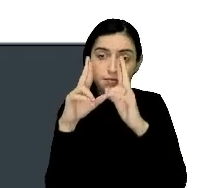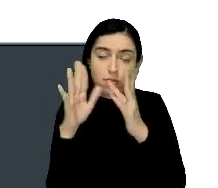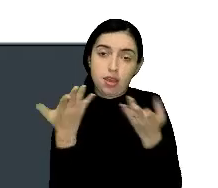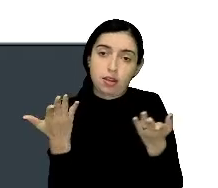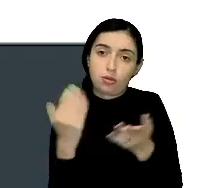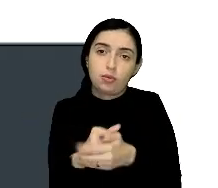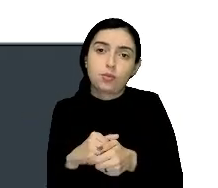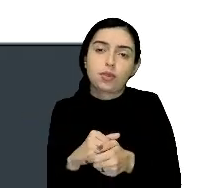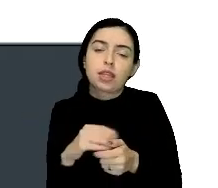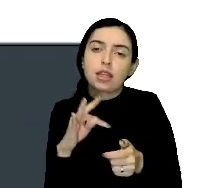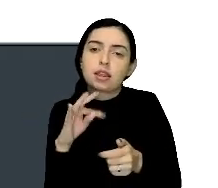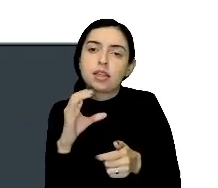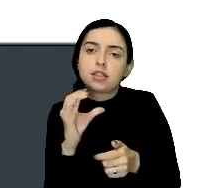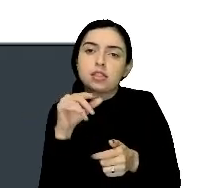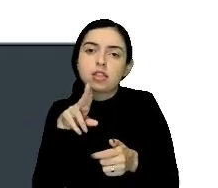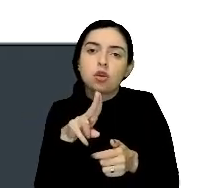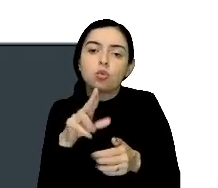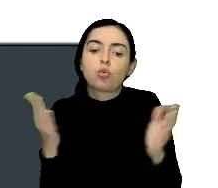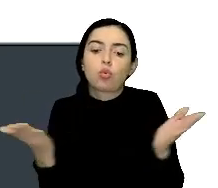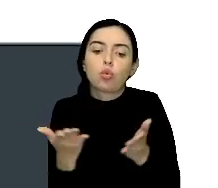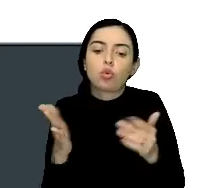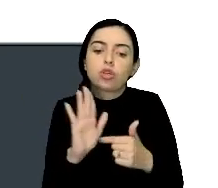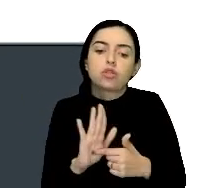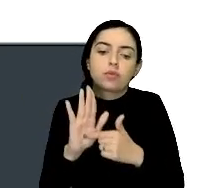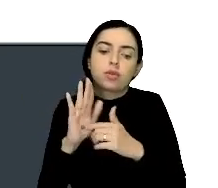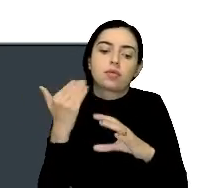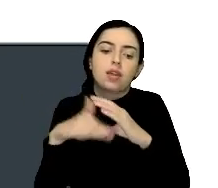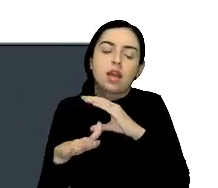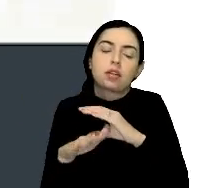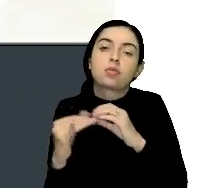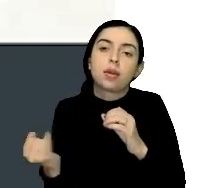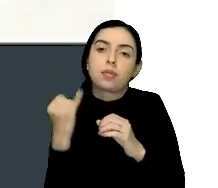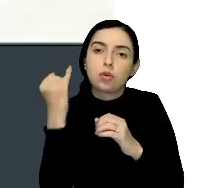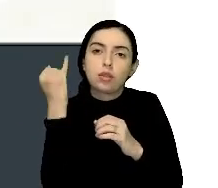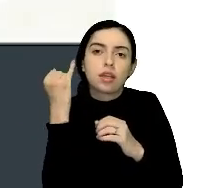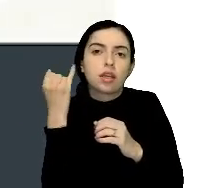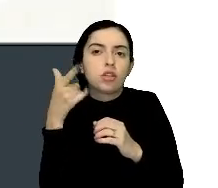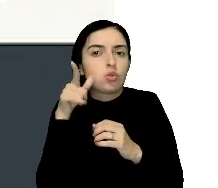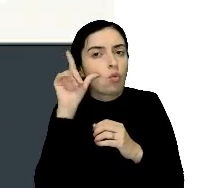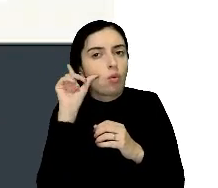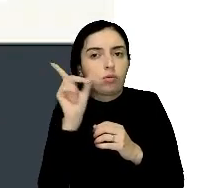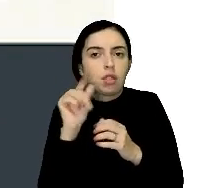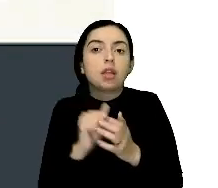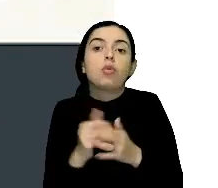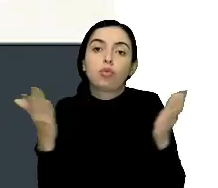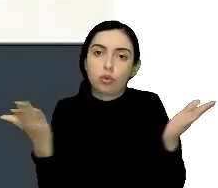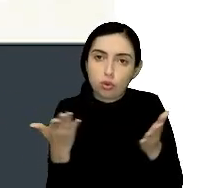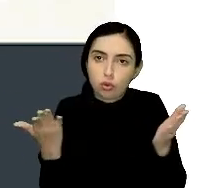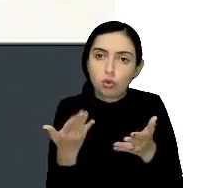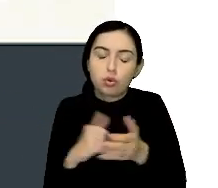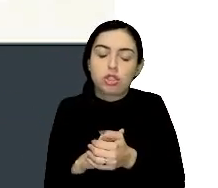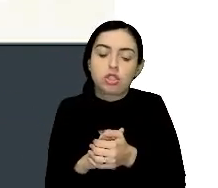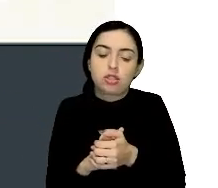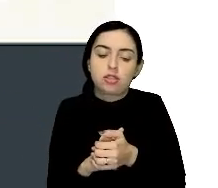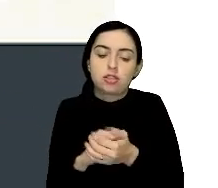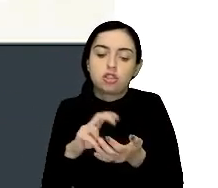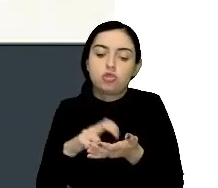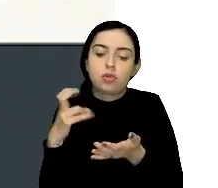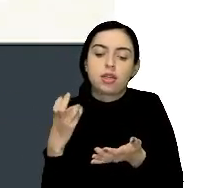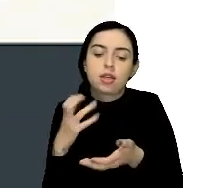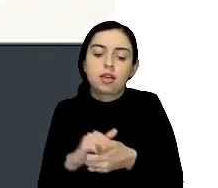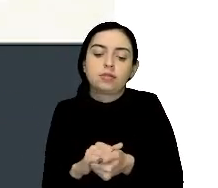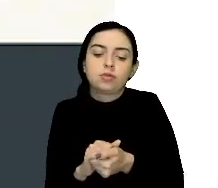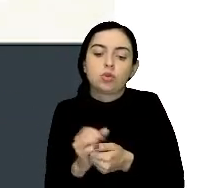TCU. Hoje foi lançado, e até foi importante que não tenha sido ontem, né, porque foi lançado hoje cedo, os